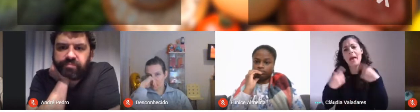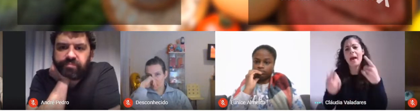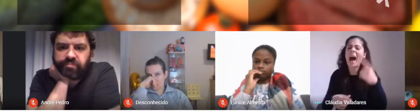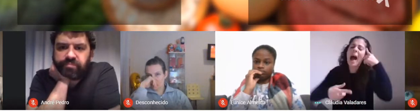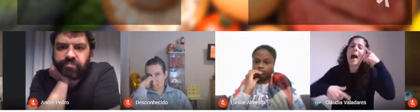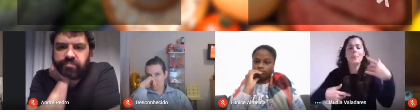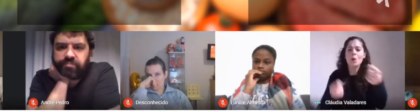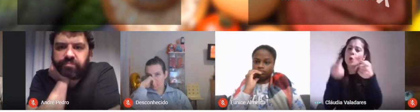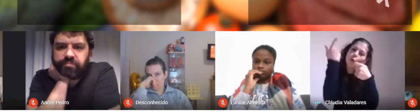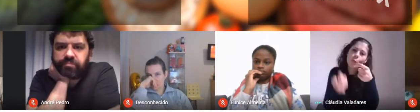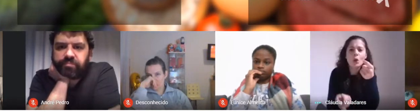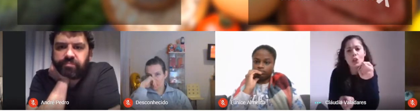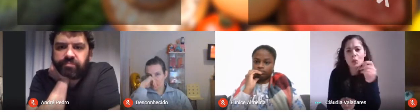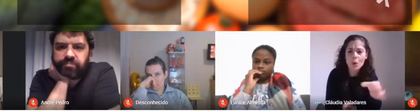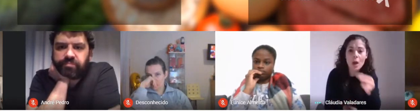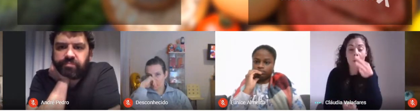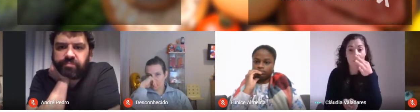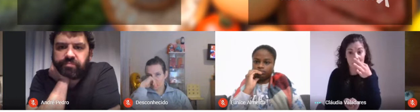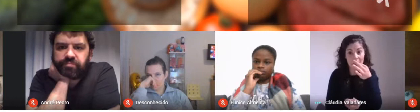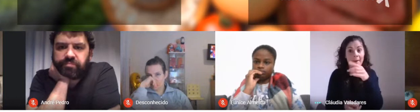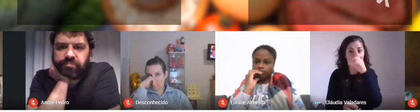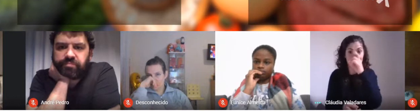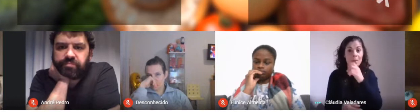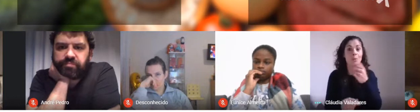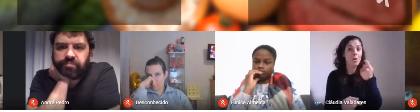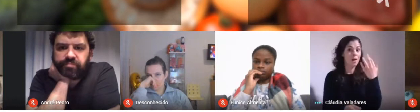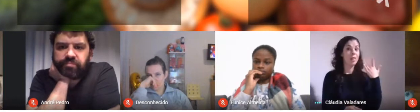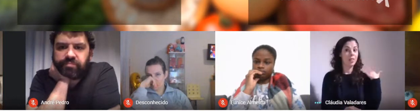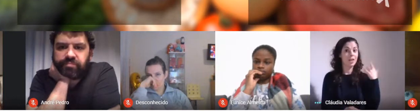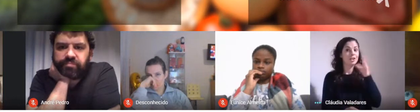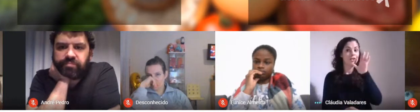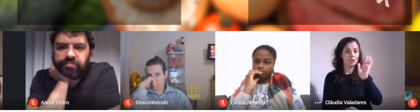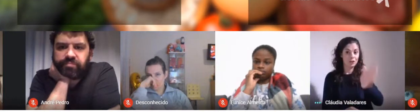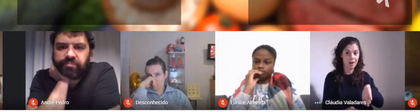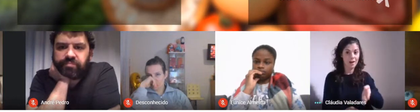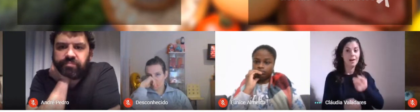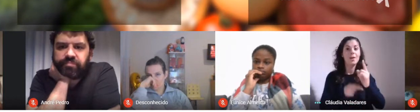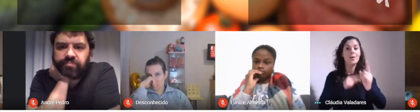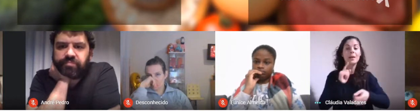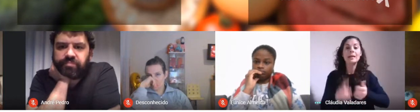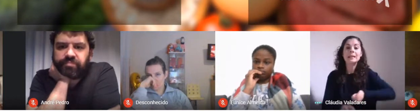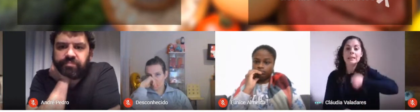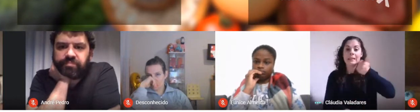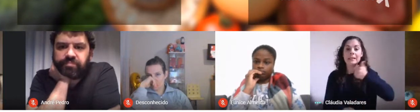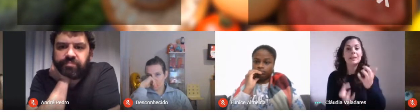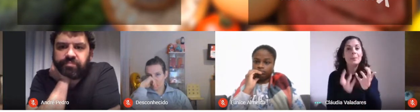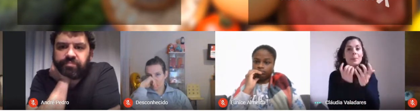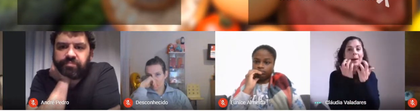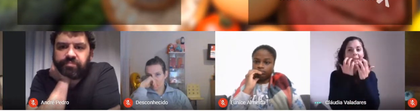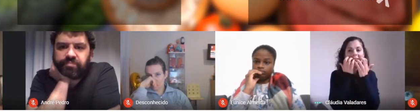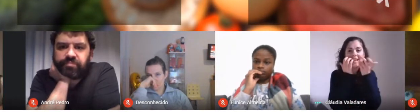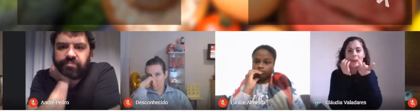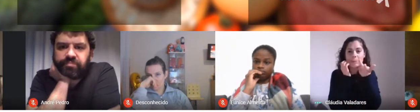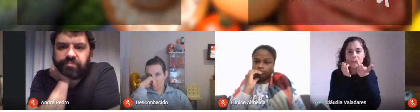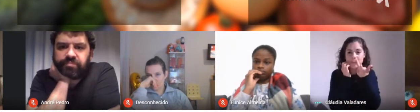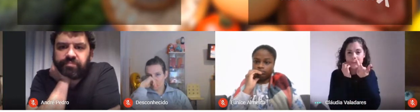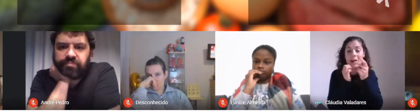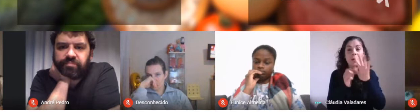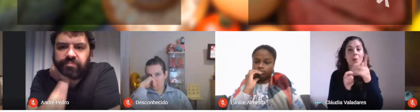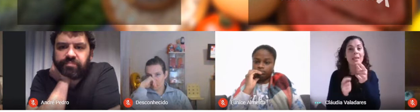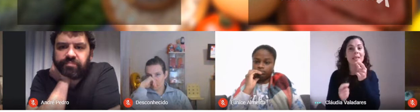Porque, não sei se se lembram, eu há bocado disse que a placa bacteriana, na presença do